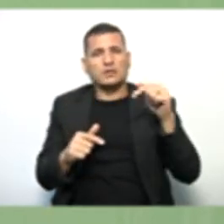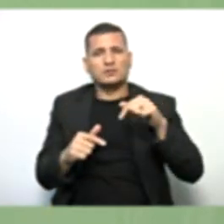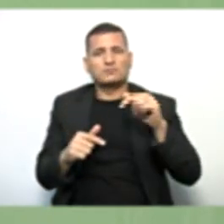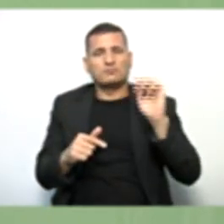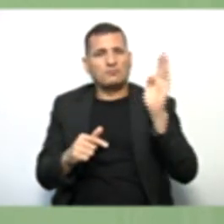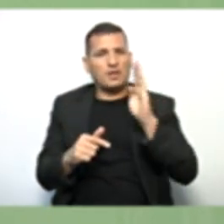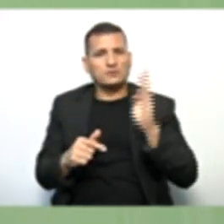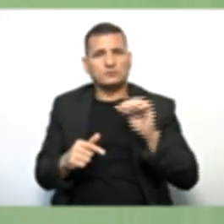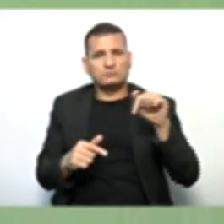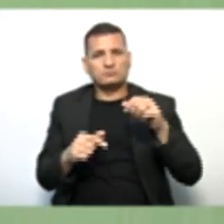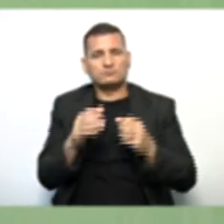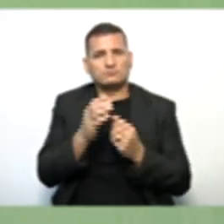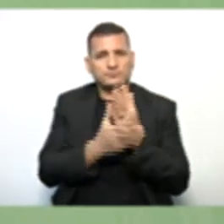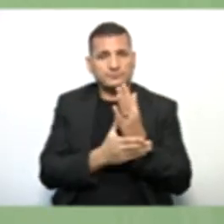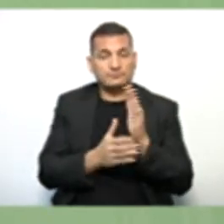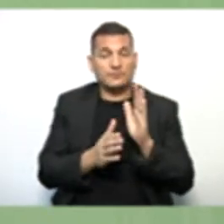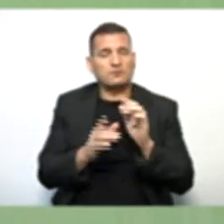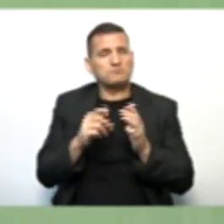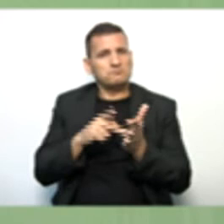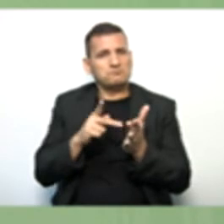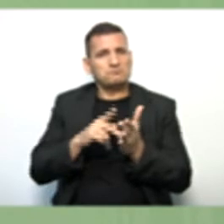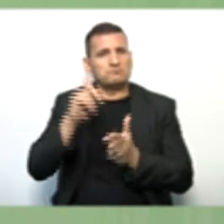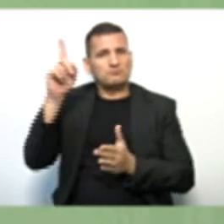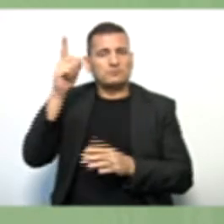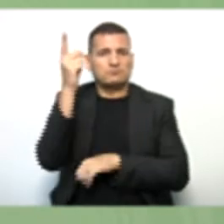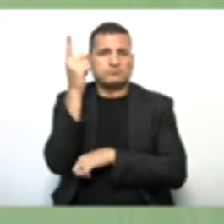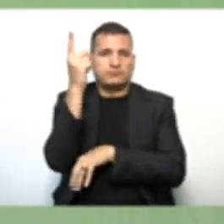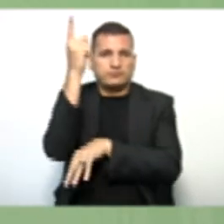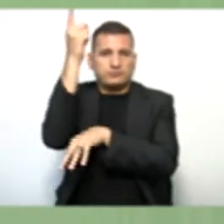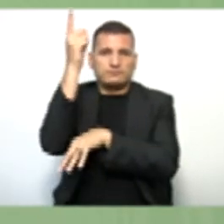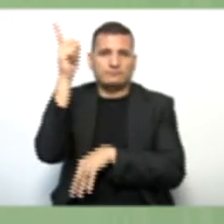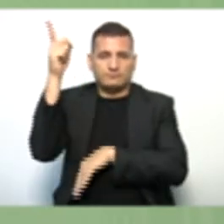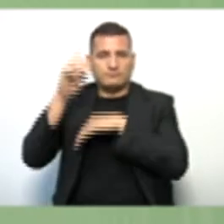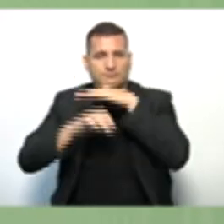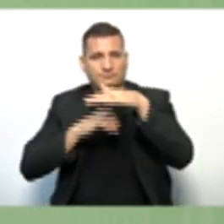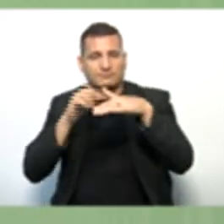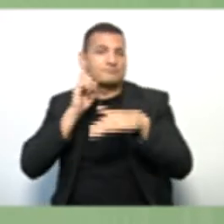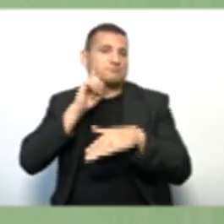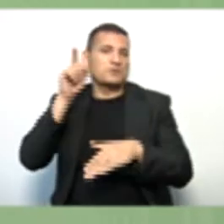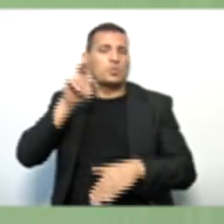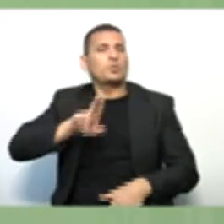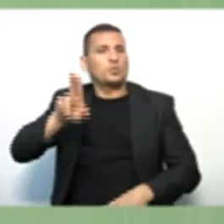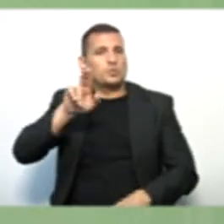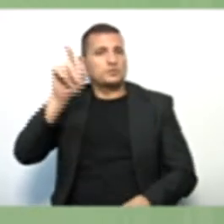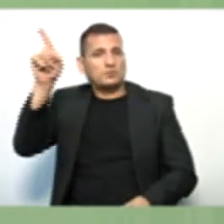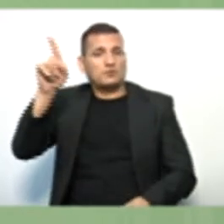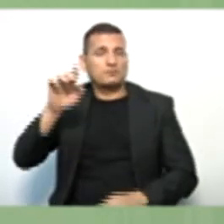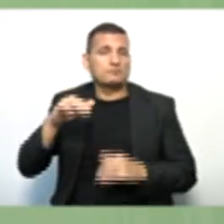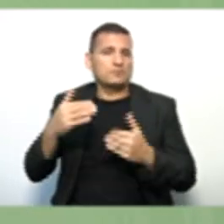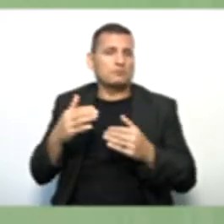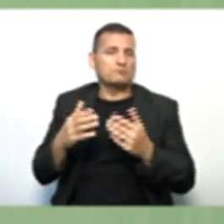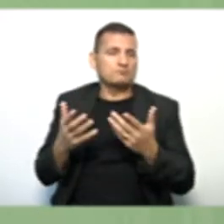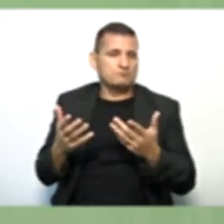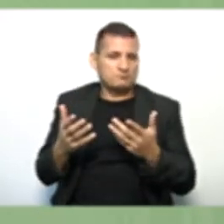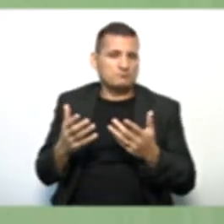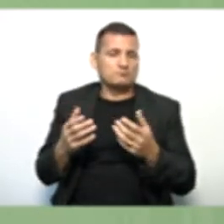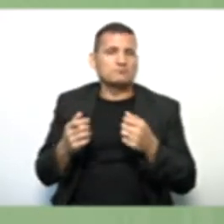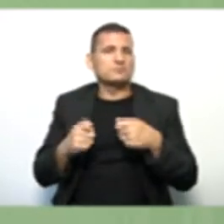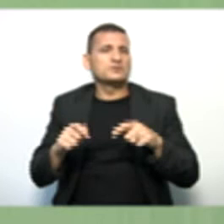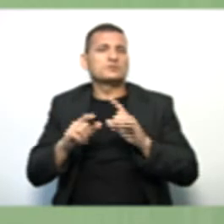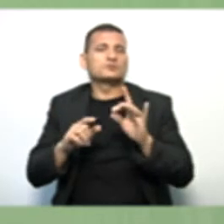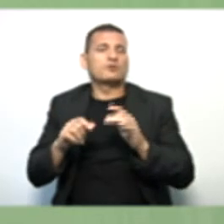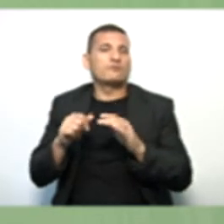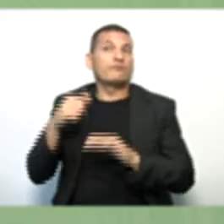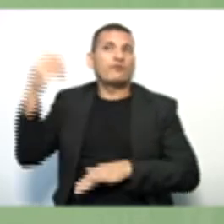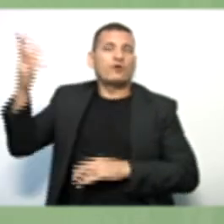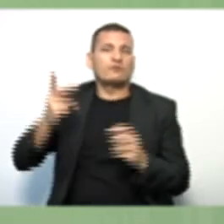né? Uhum. E a NASA utiliza ela. Uhum. Né? Ou seja, a gente não precisa valorizar as coisas lá de